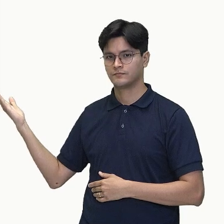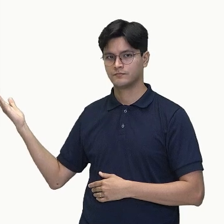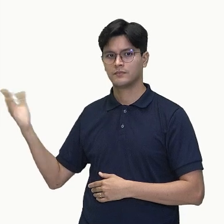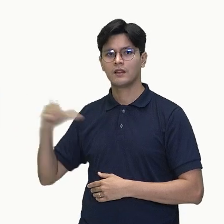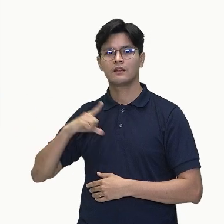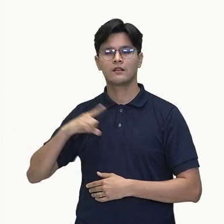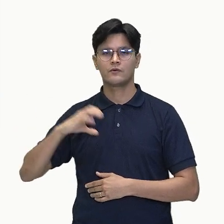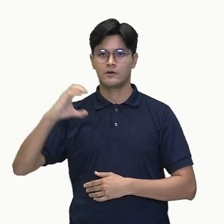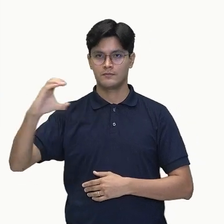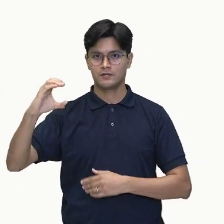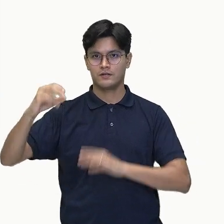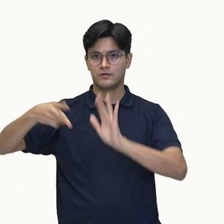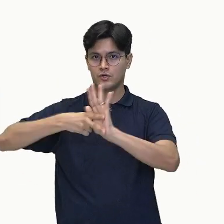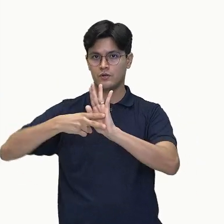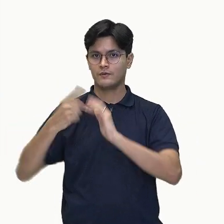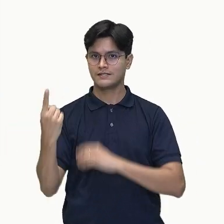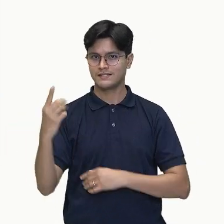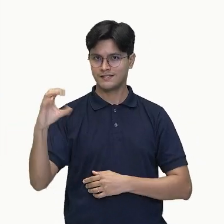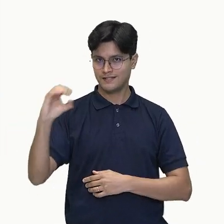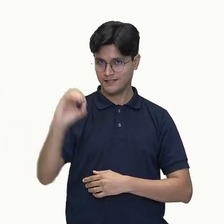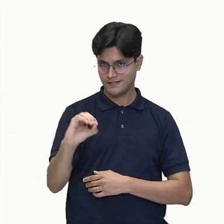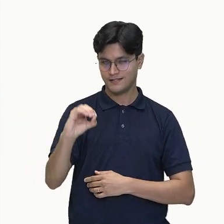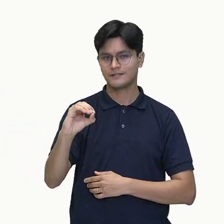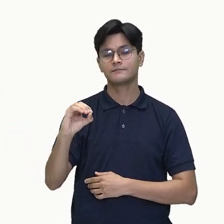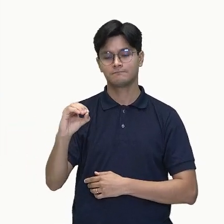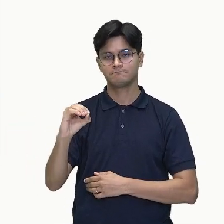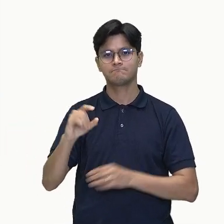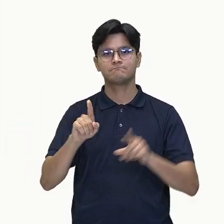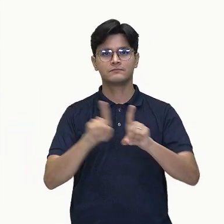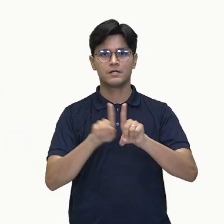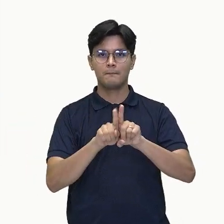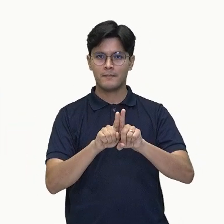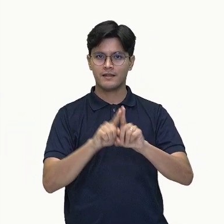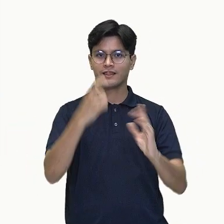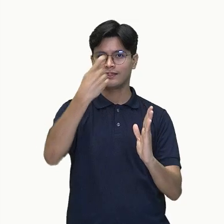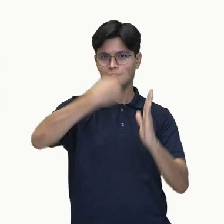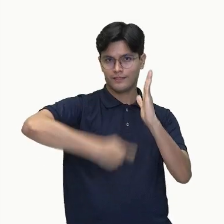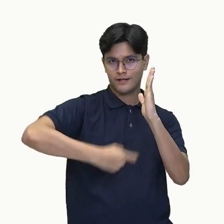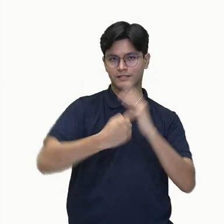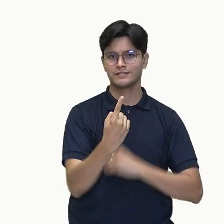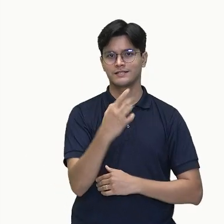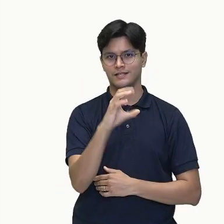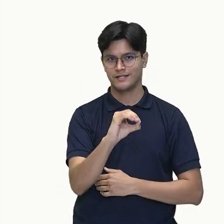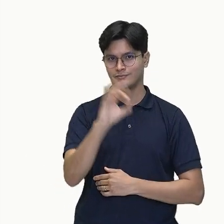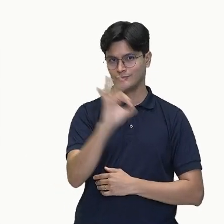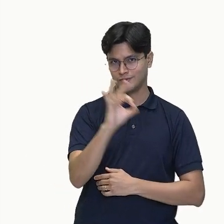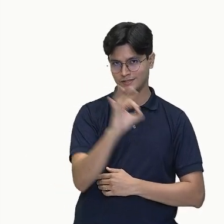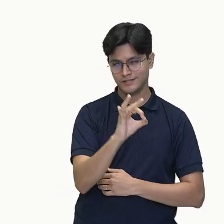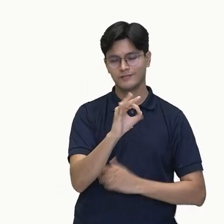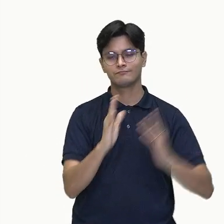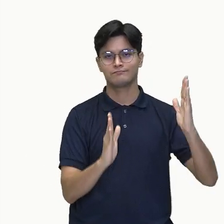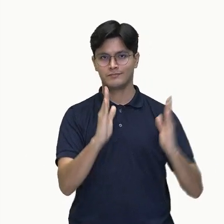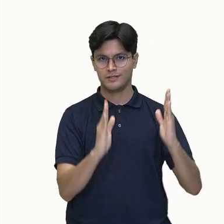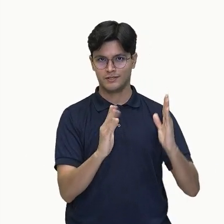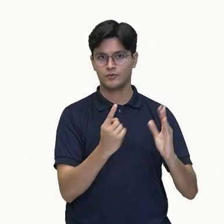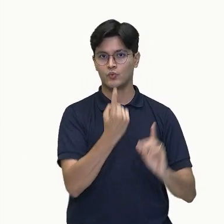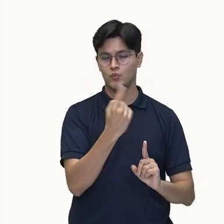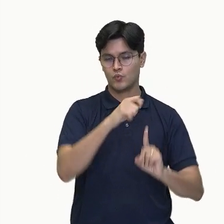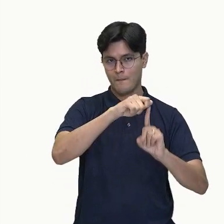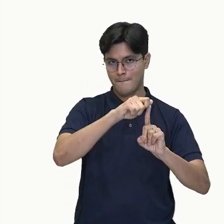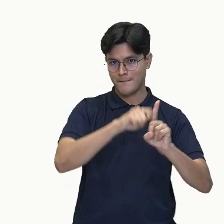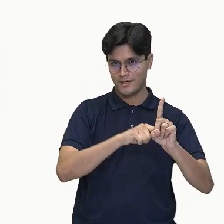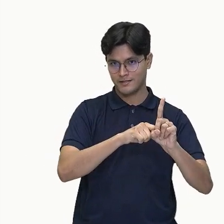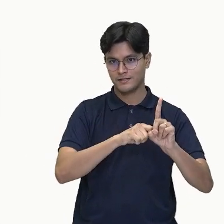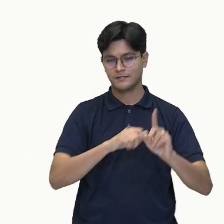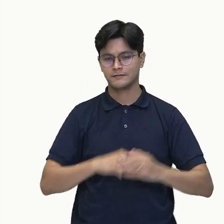100 inicialmente a uma taxa de 10% ao mês. A tabela, aliás, a coluna